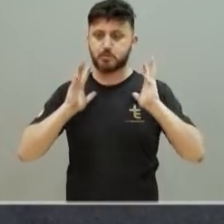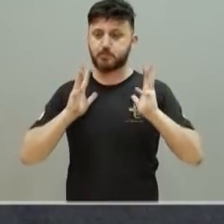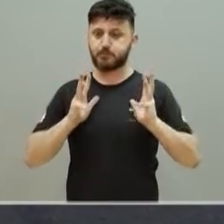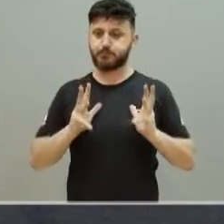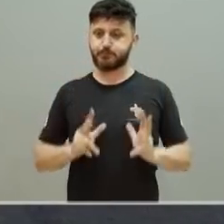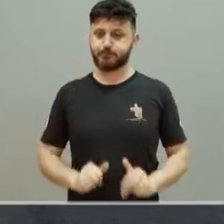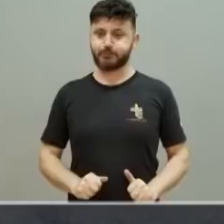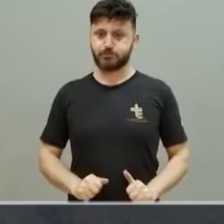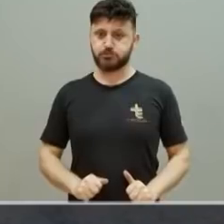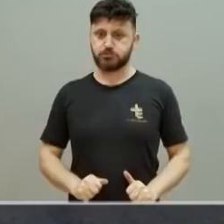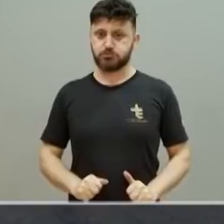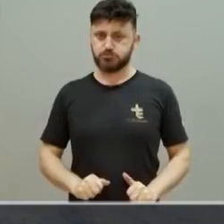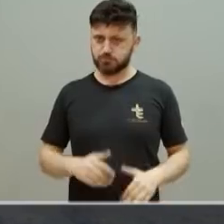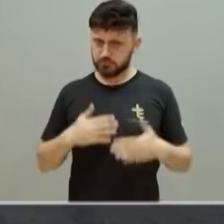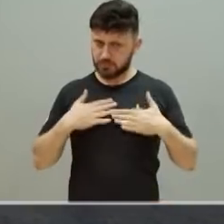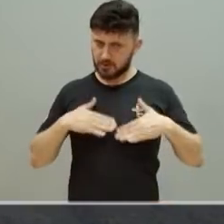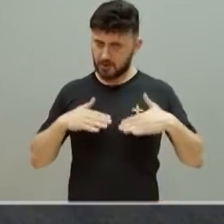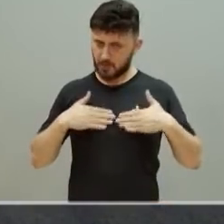aí.